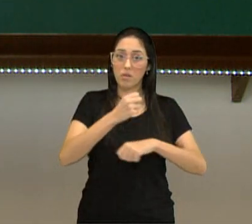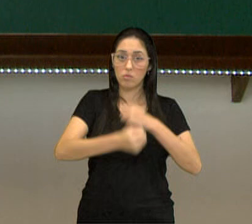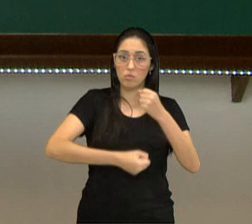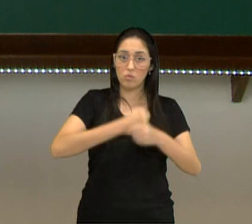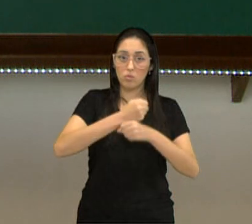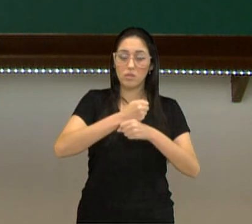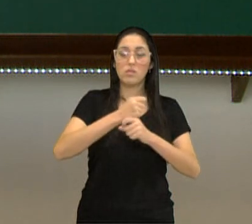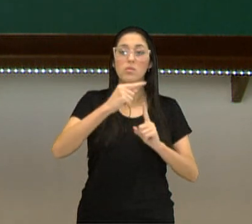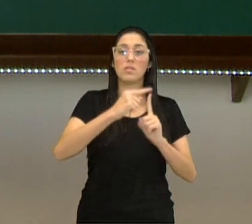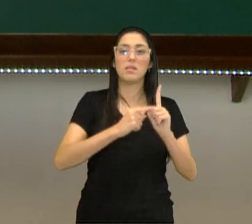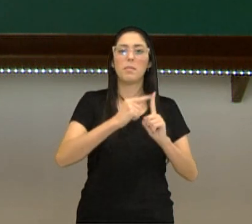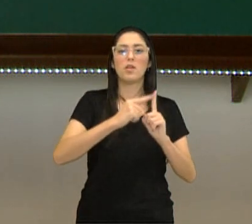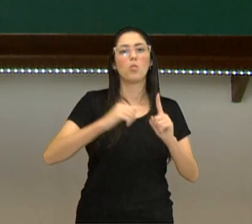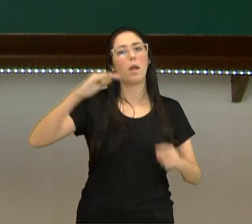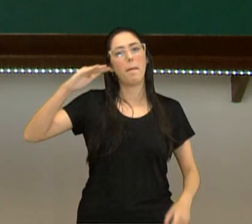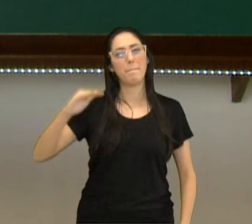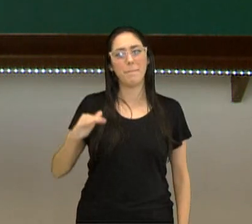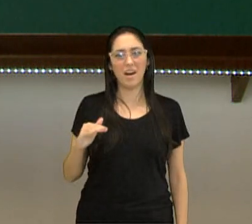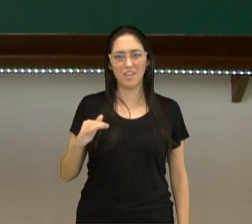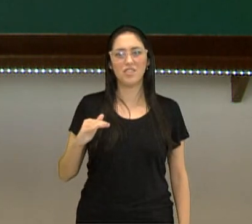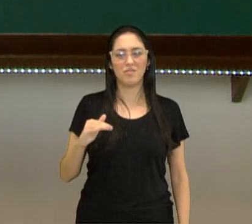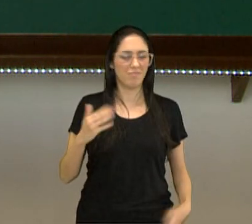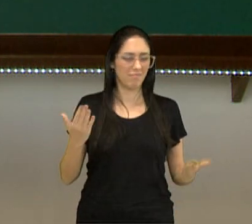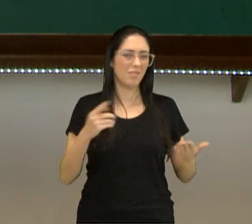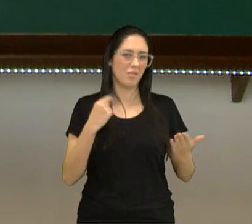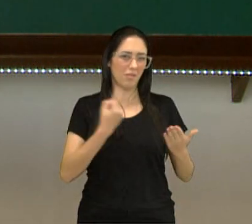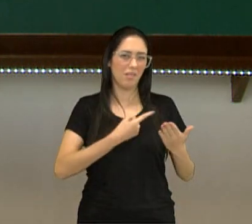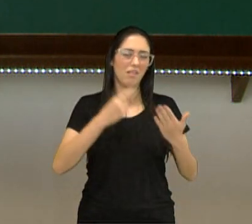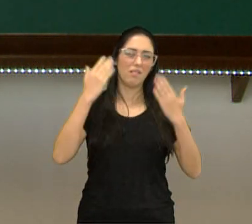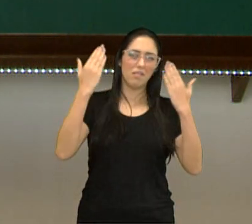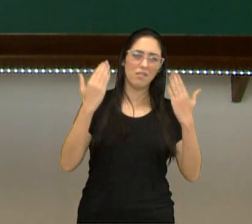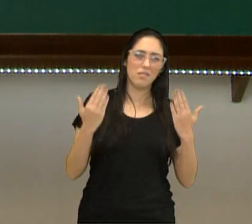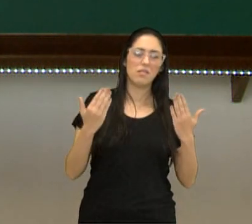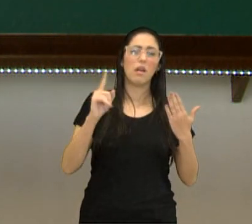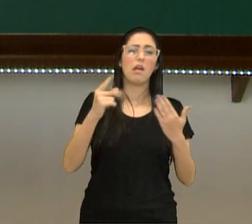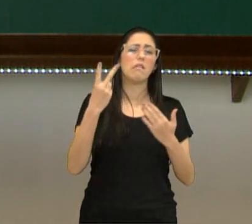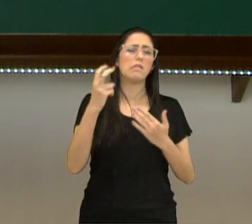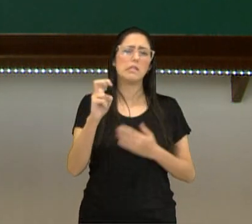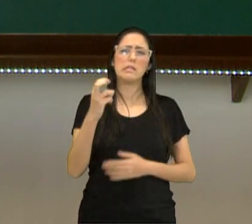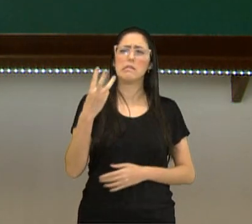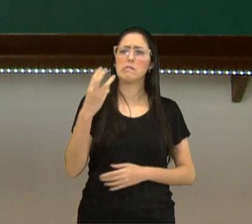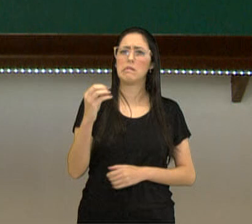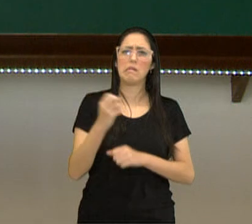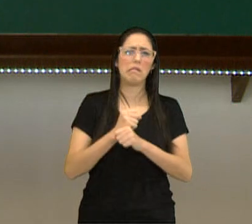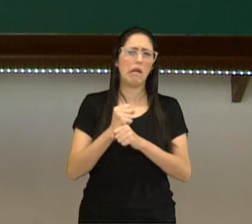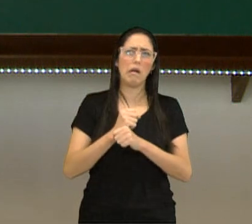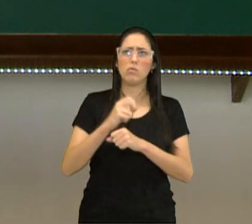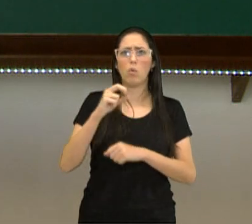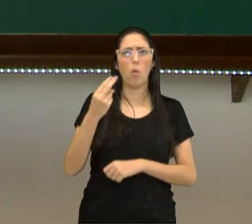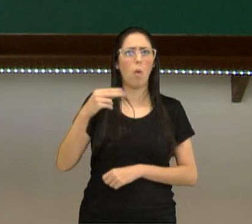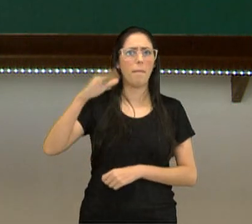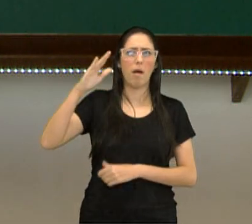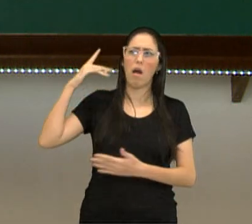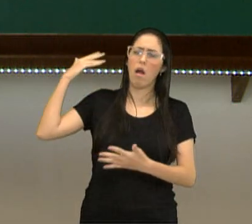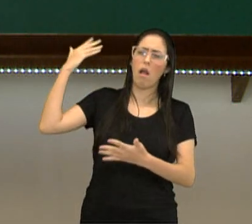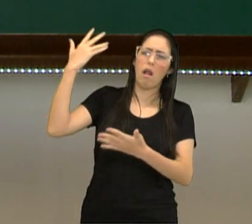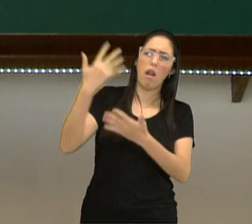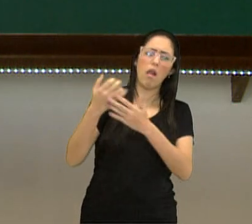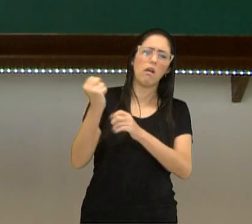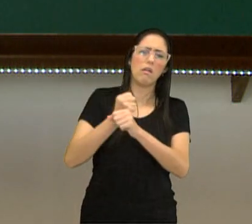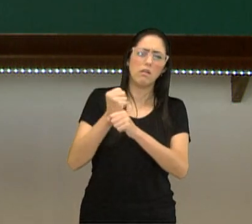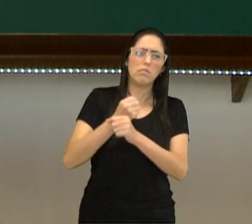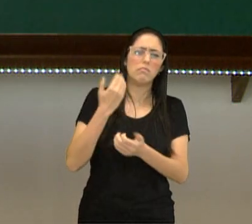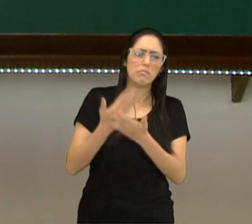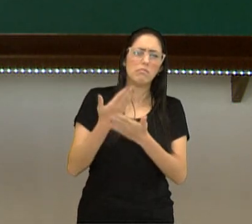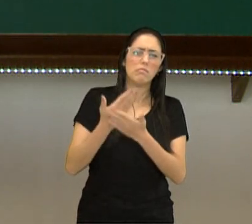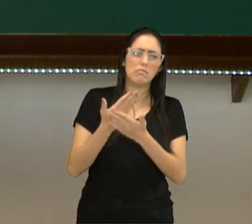mais baixas. E a partir dessas análises feitas ao longo de 25, 30 anos ou até mais, que conseguimos identificar